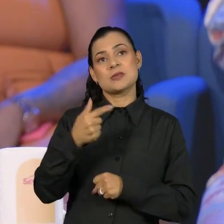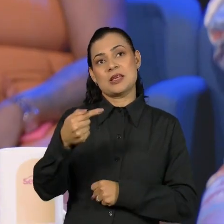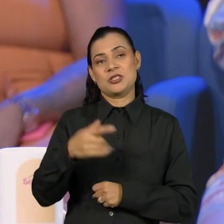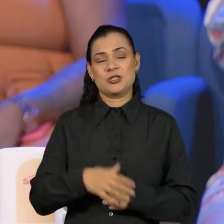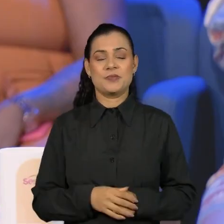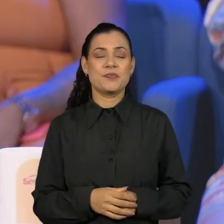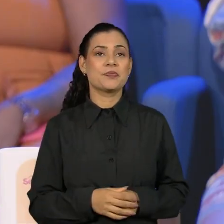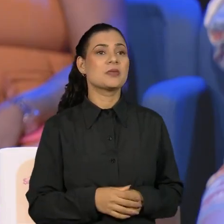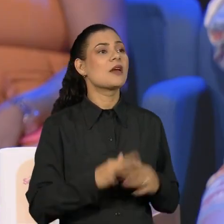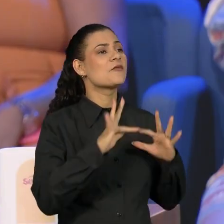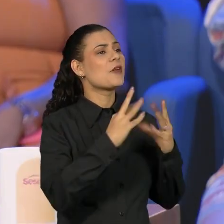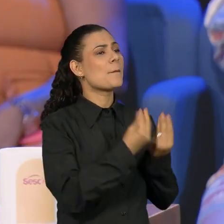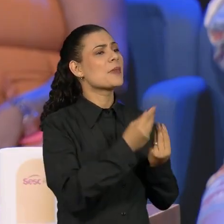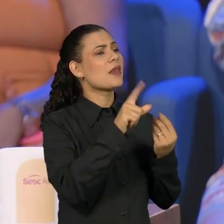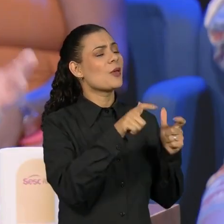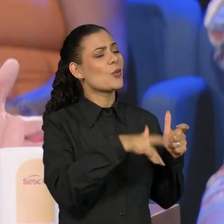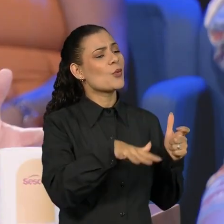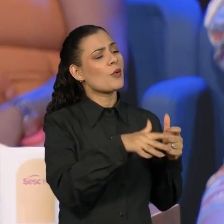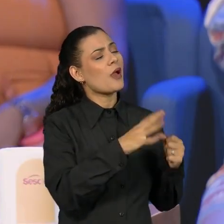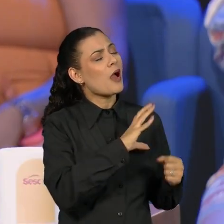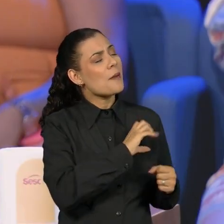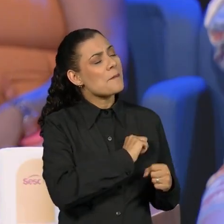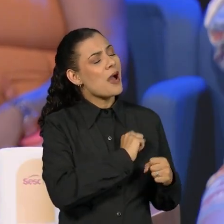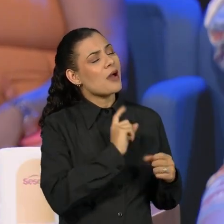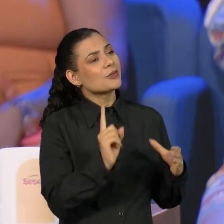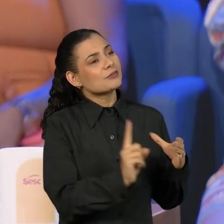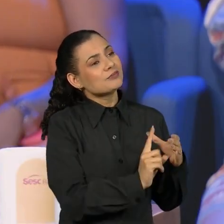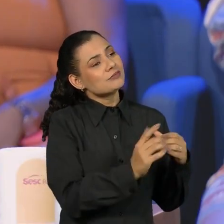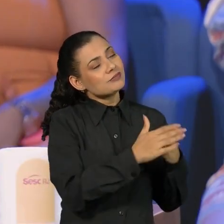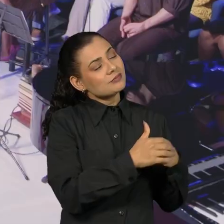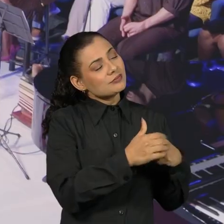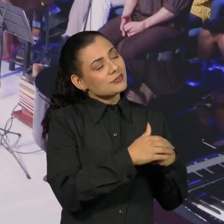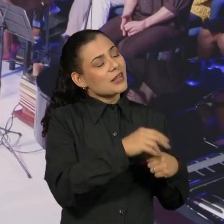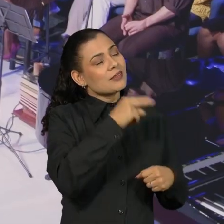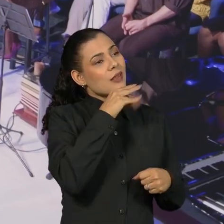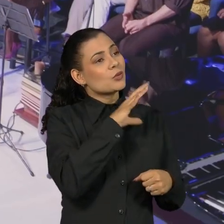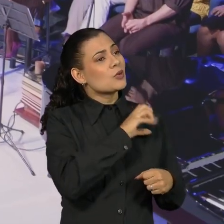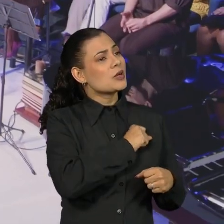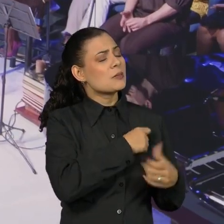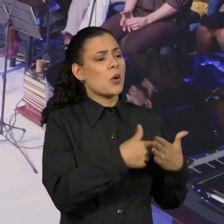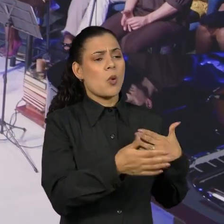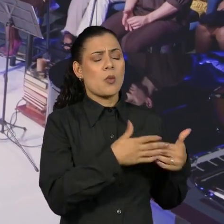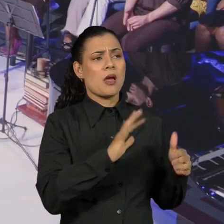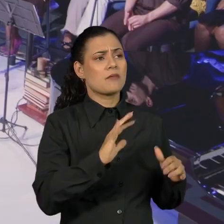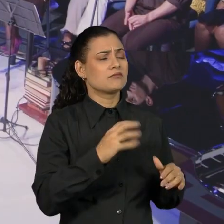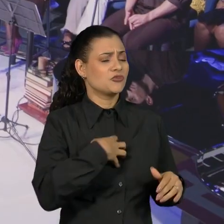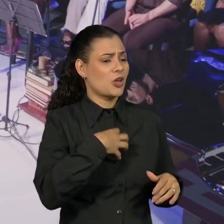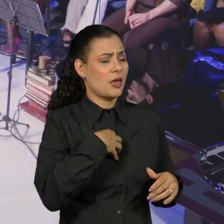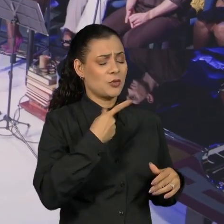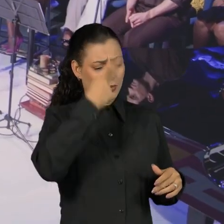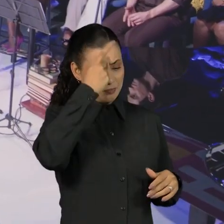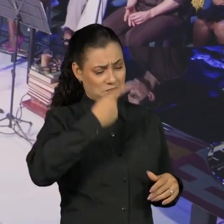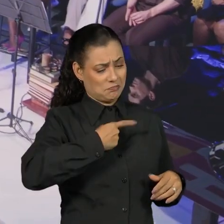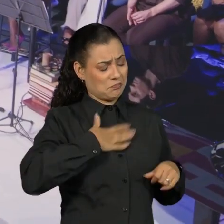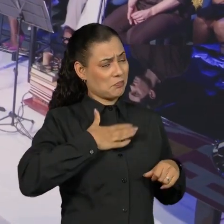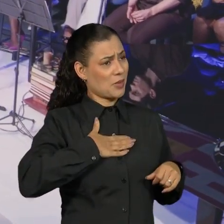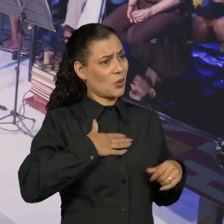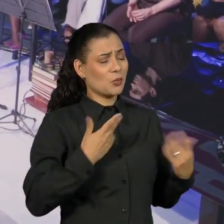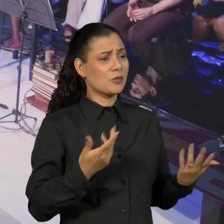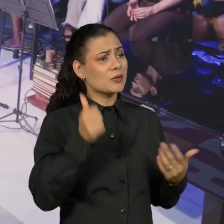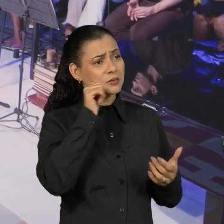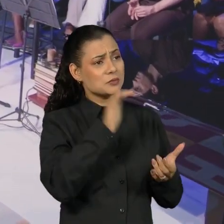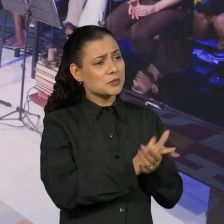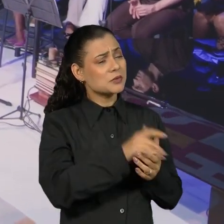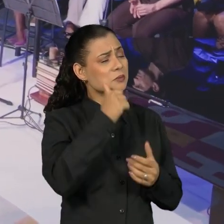sagrado em que a gente pode saber, aqui eu sou amado, os meus netos me amam de qualquer maneira, né, do jeito que eu tô, a minha